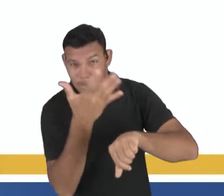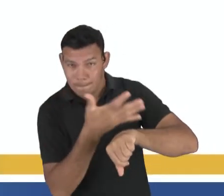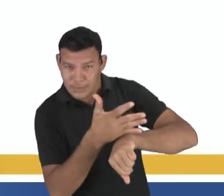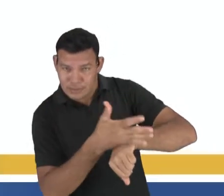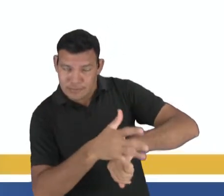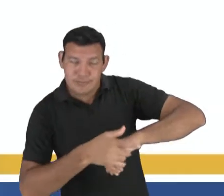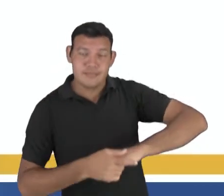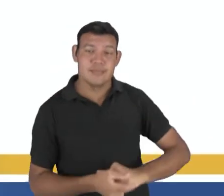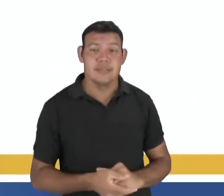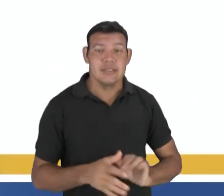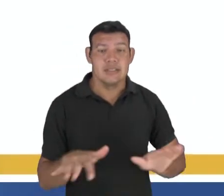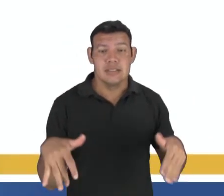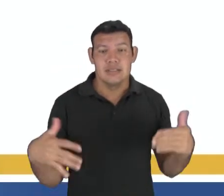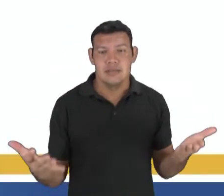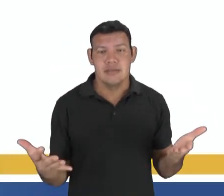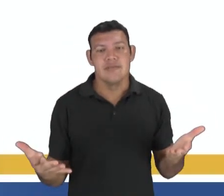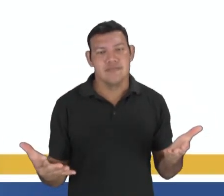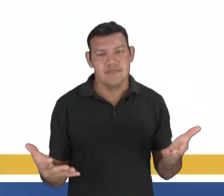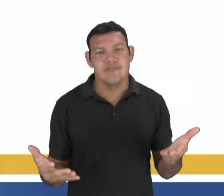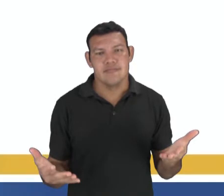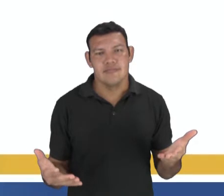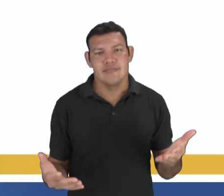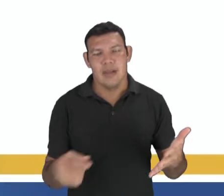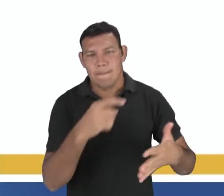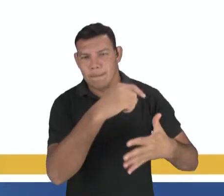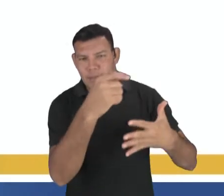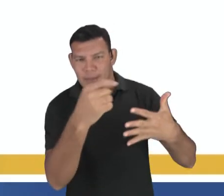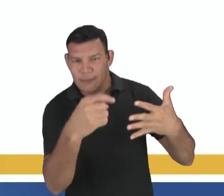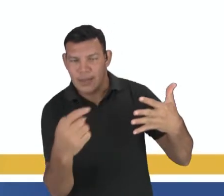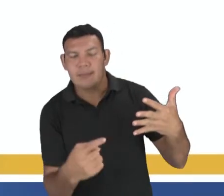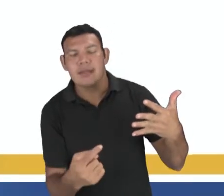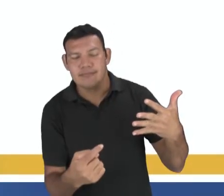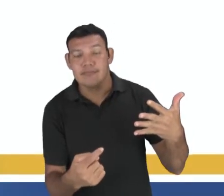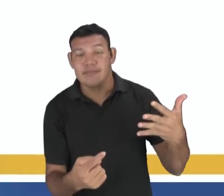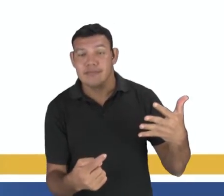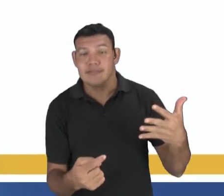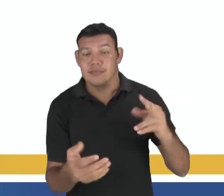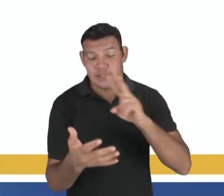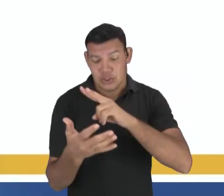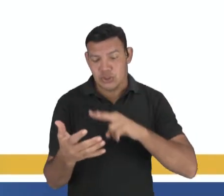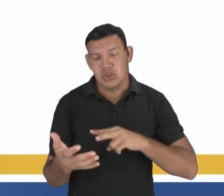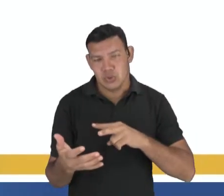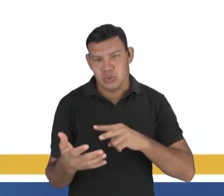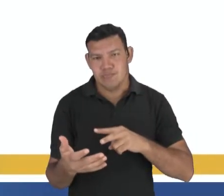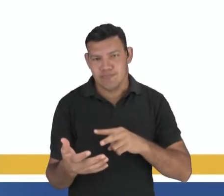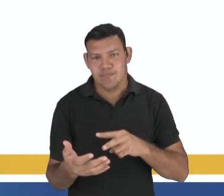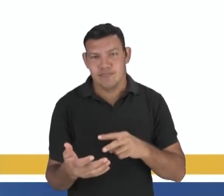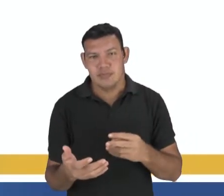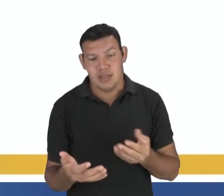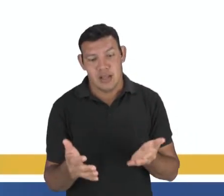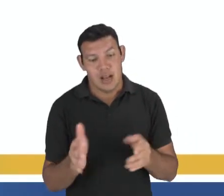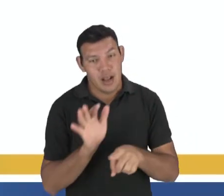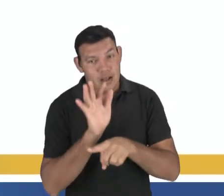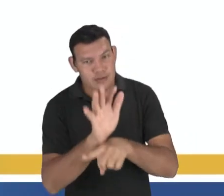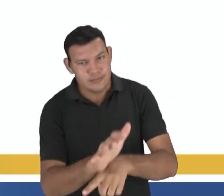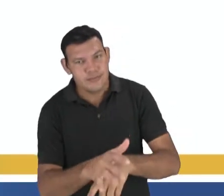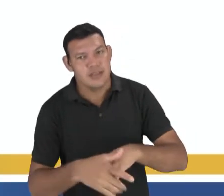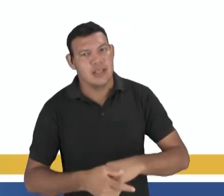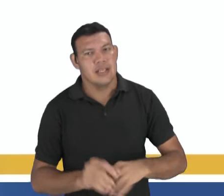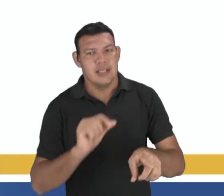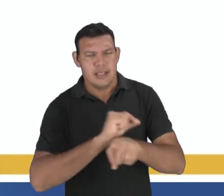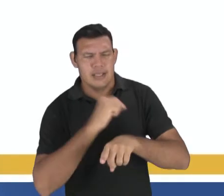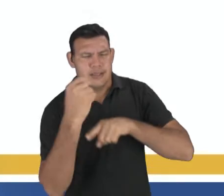prático, tá? Entre todas as esferas que a leitura possa nos proporcionar. Então,